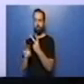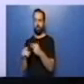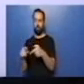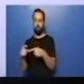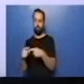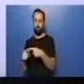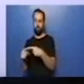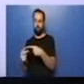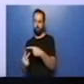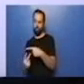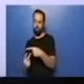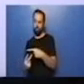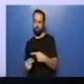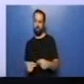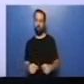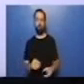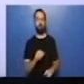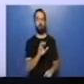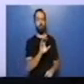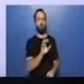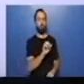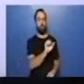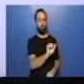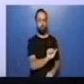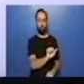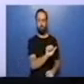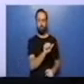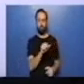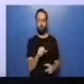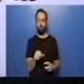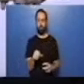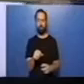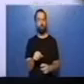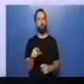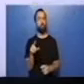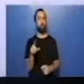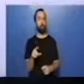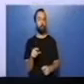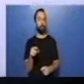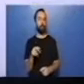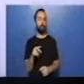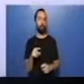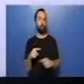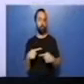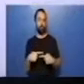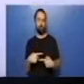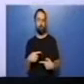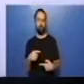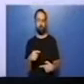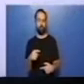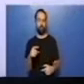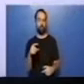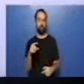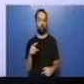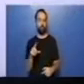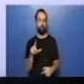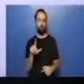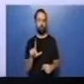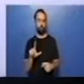aqui a área é o lado elevado ao quadrado, raiz de 3 dividido por 4.